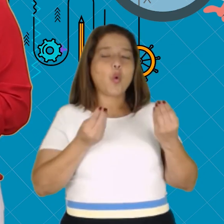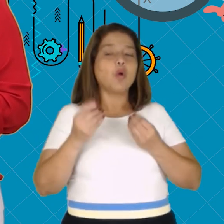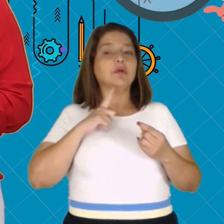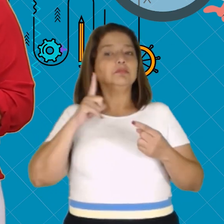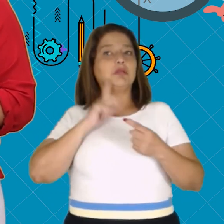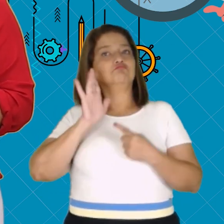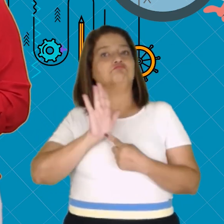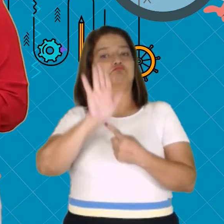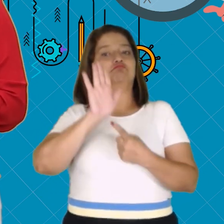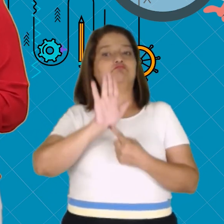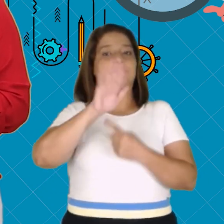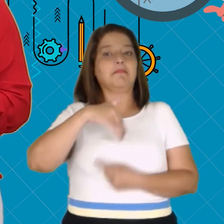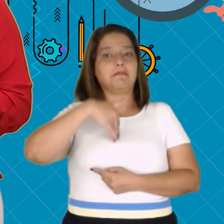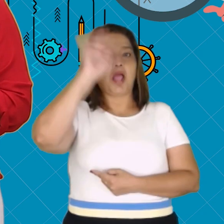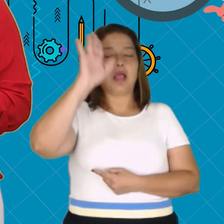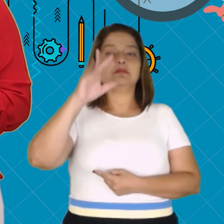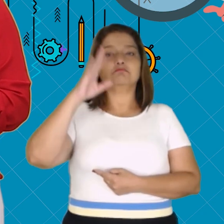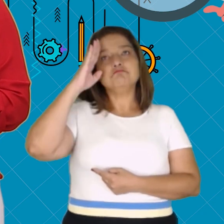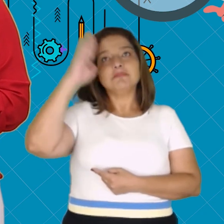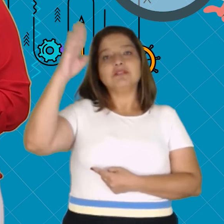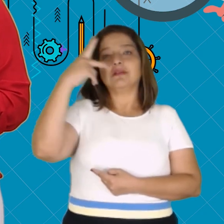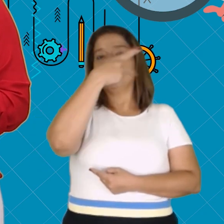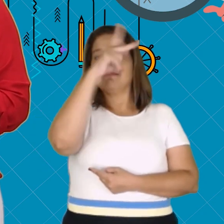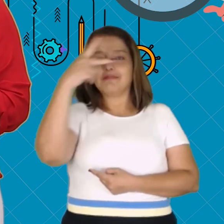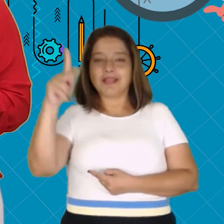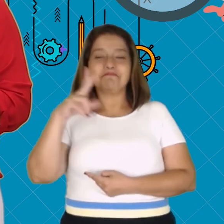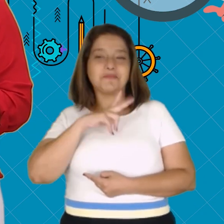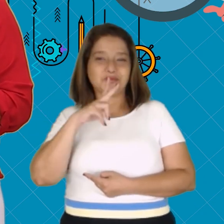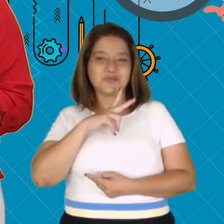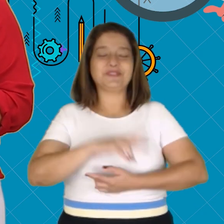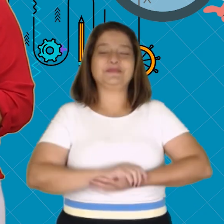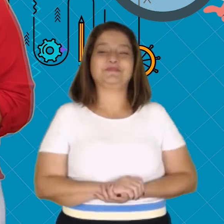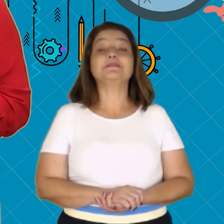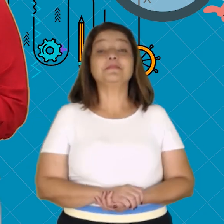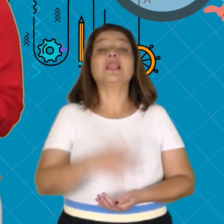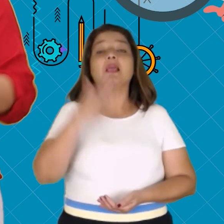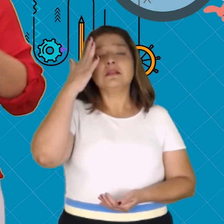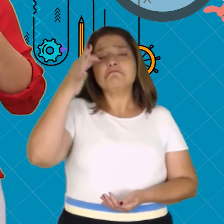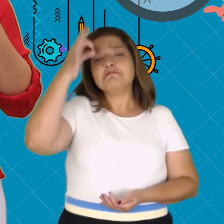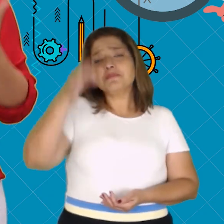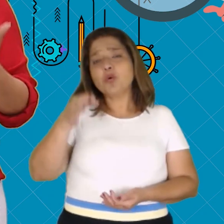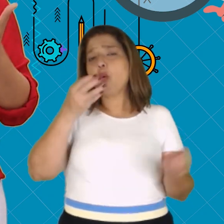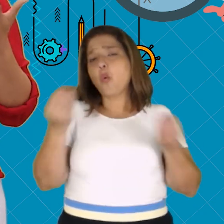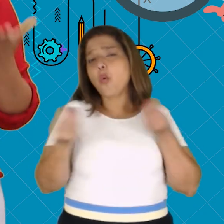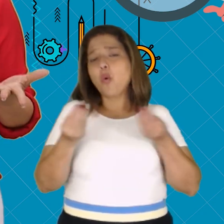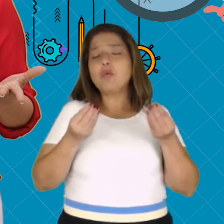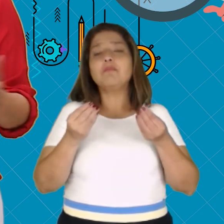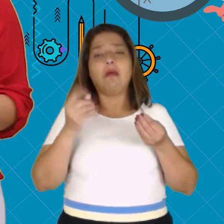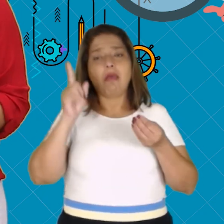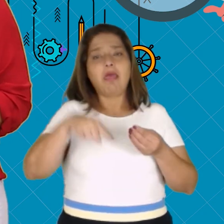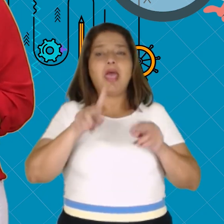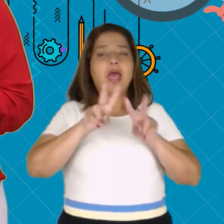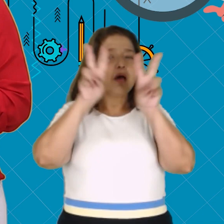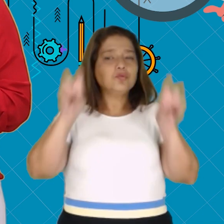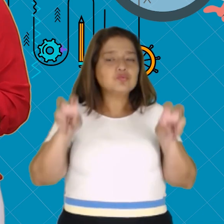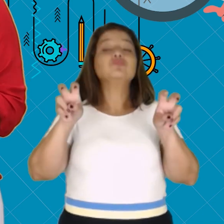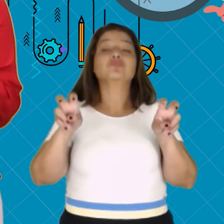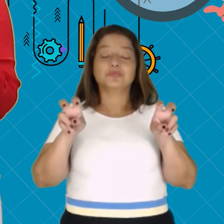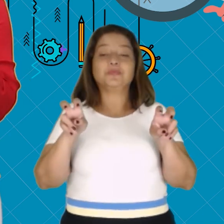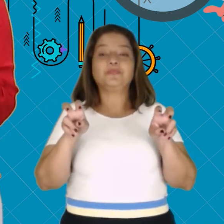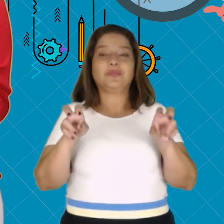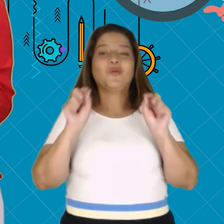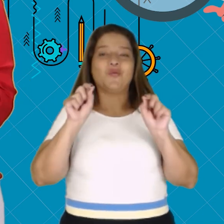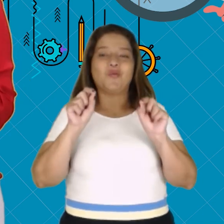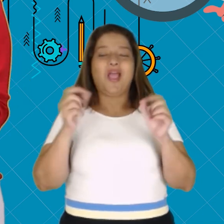regiões que se destacam por suas particularidades. E para entender um pouco